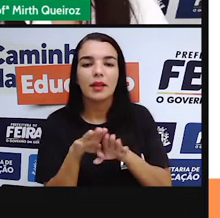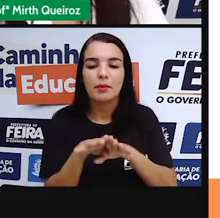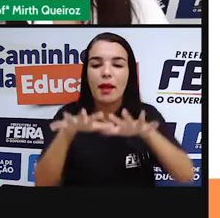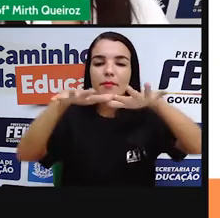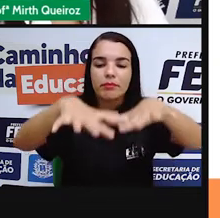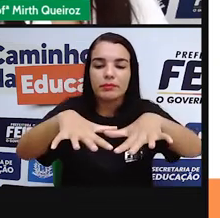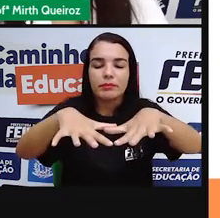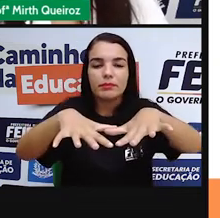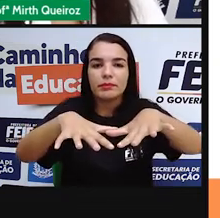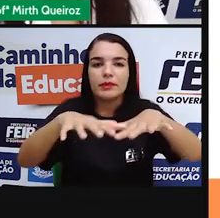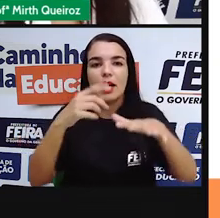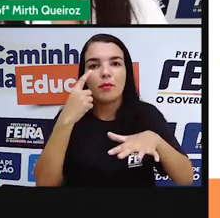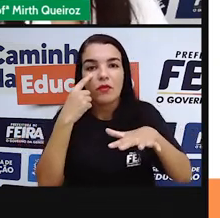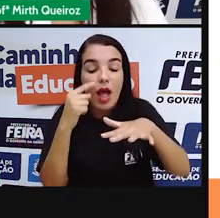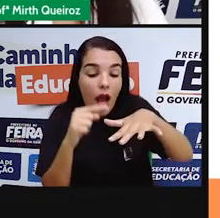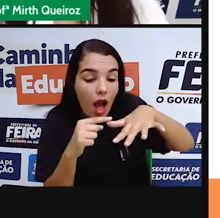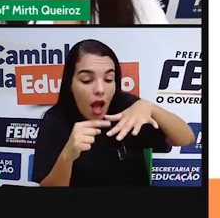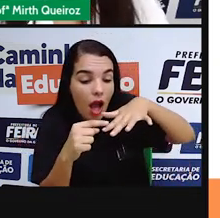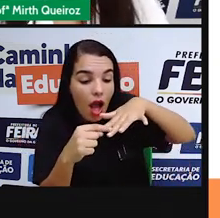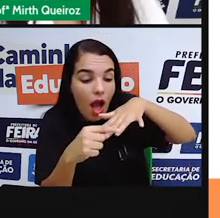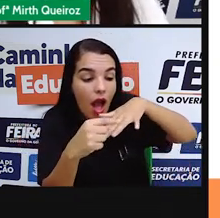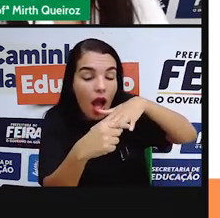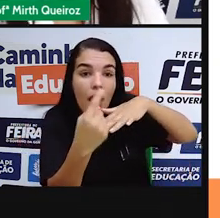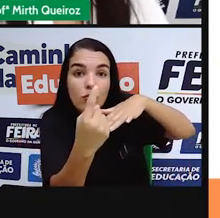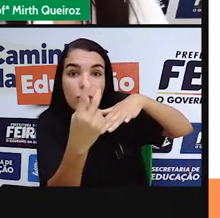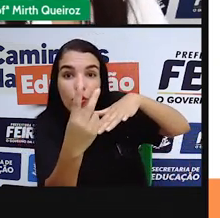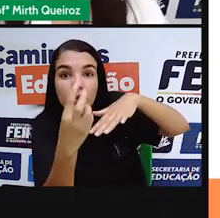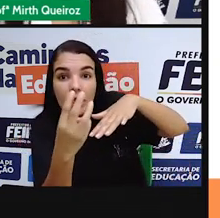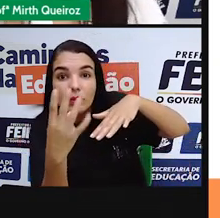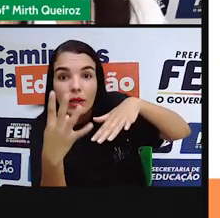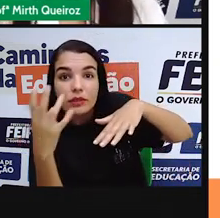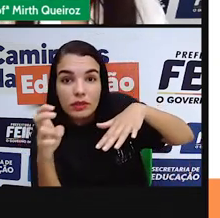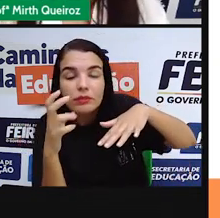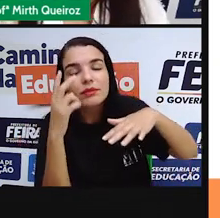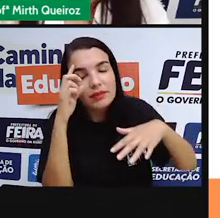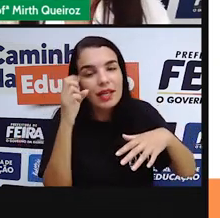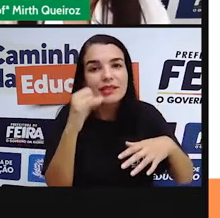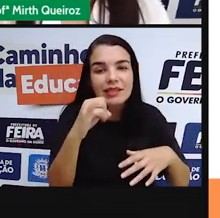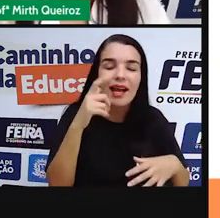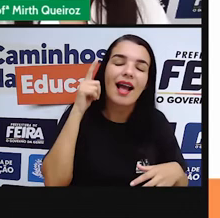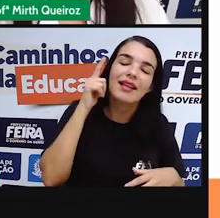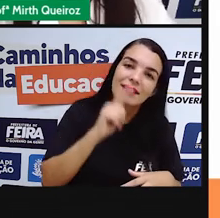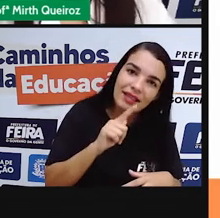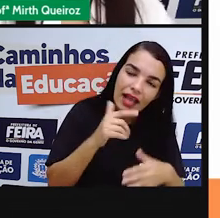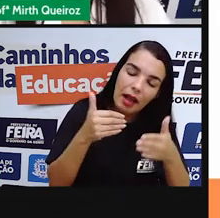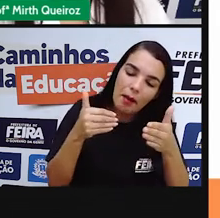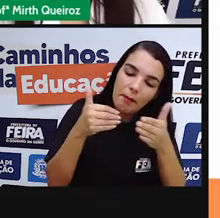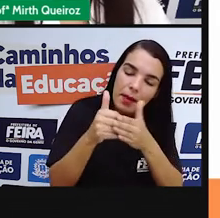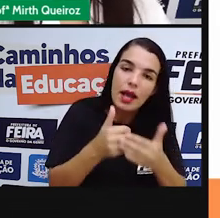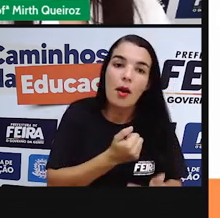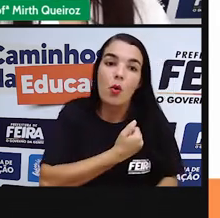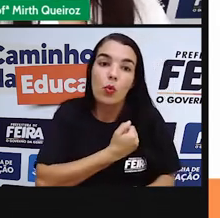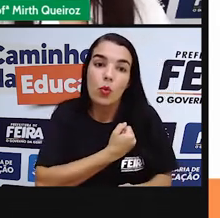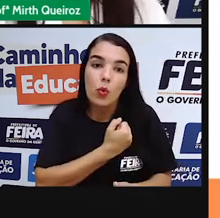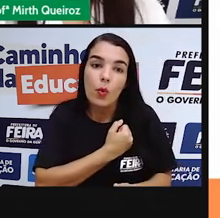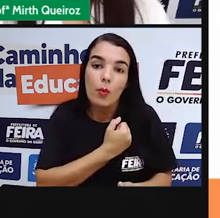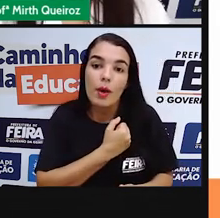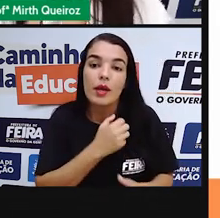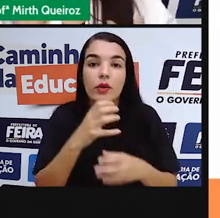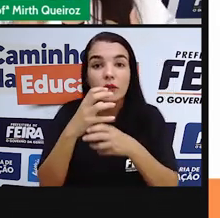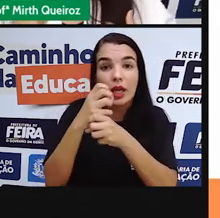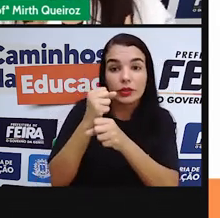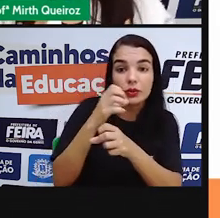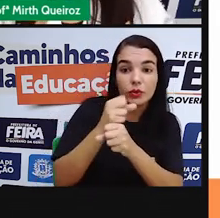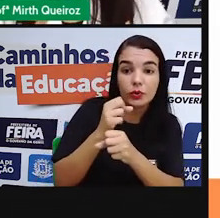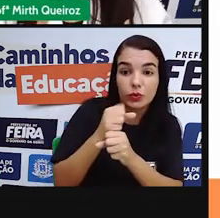mãos, né, apresentando a quantidade de dedos aí escolhidos por ela. E quem acertar o número que resulta na